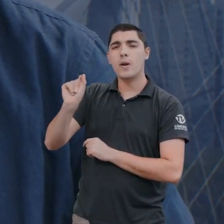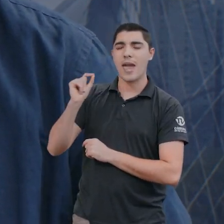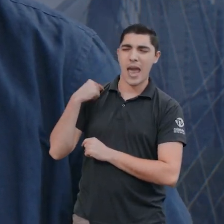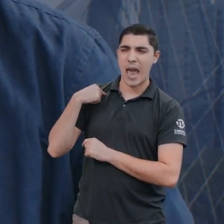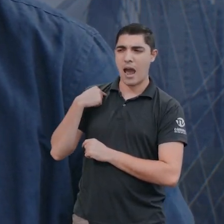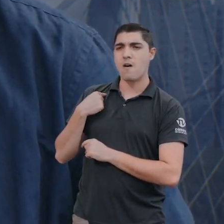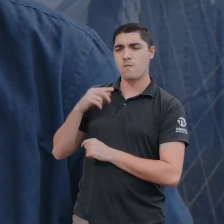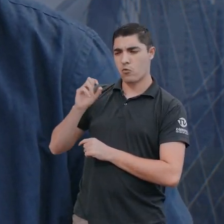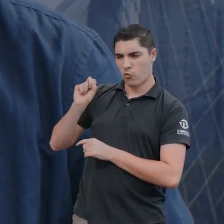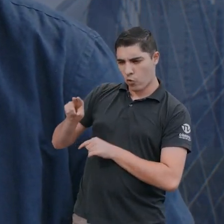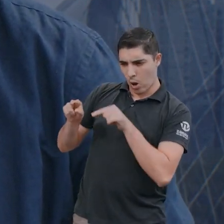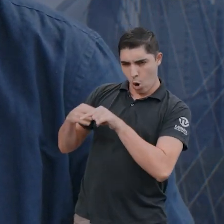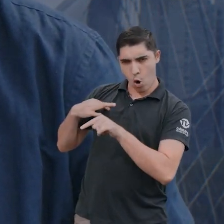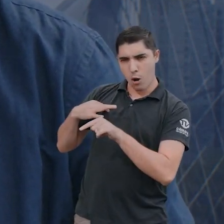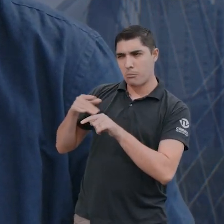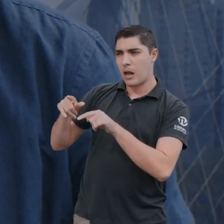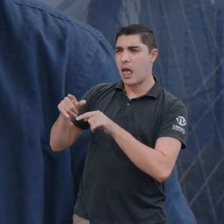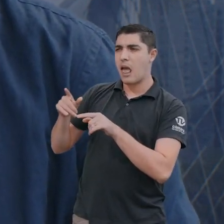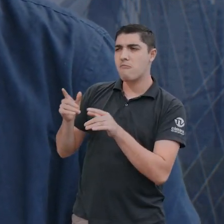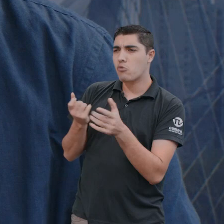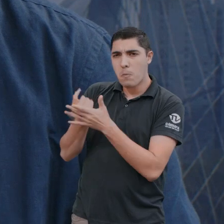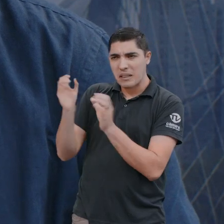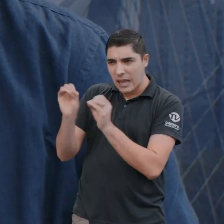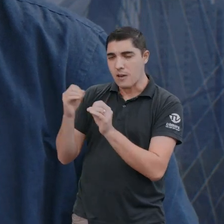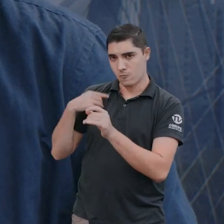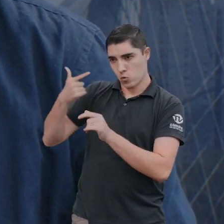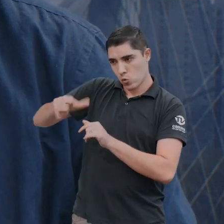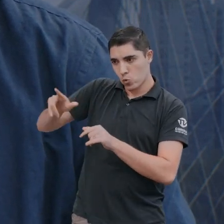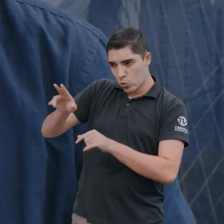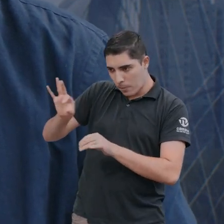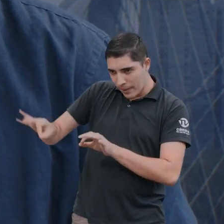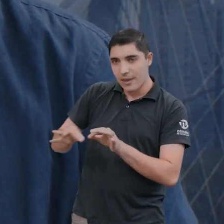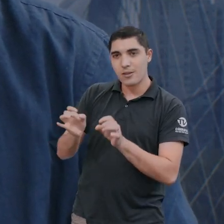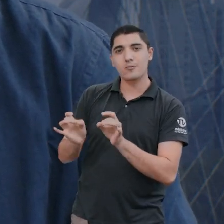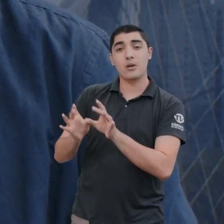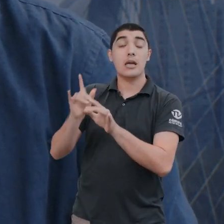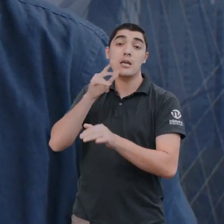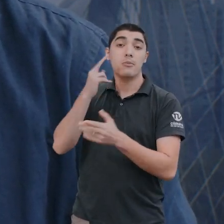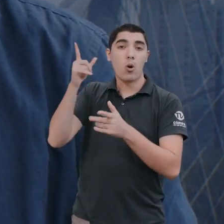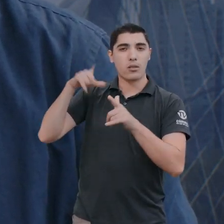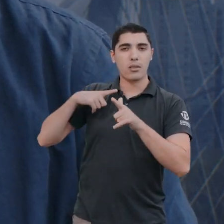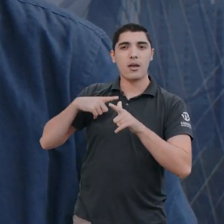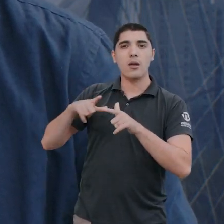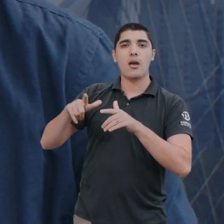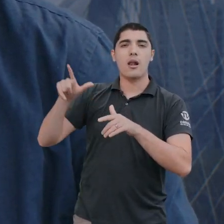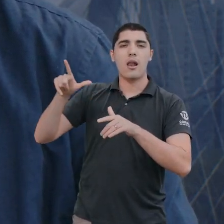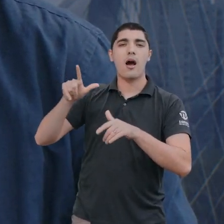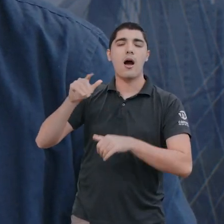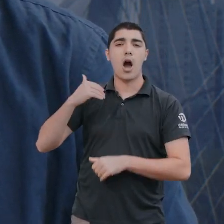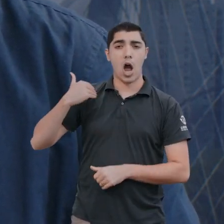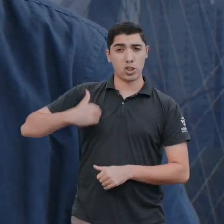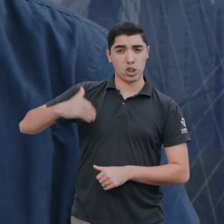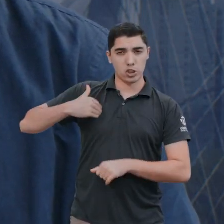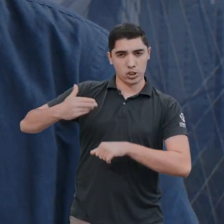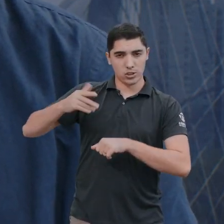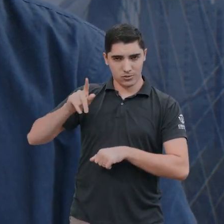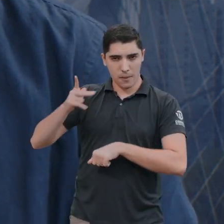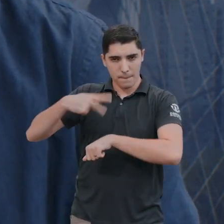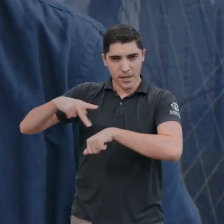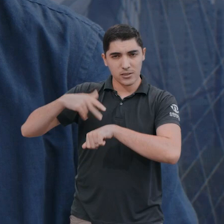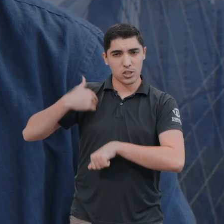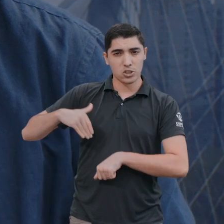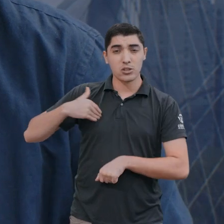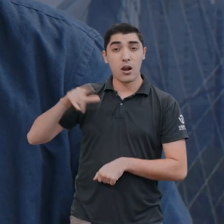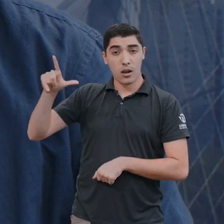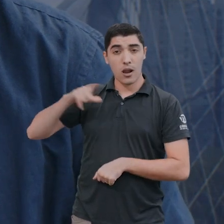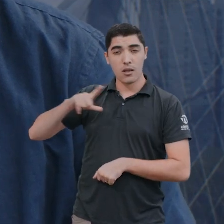forma totalmente responsável no ambiente. E exemplo disso é o deserto do Atacama, na Argentina, que tem um